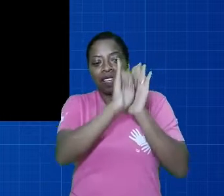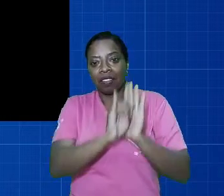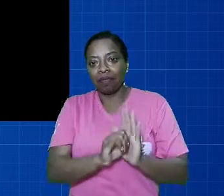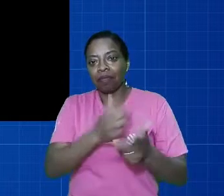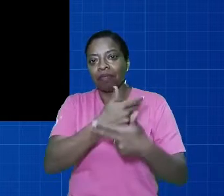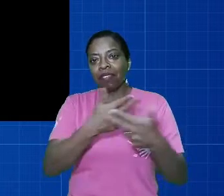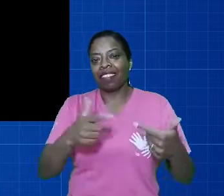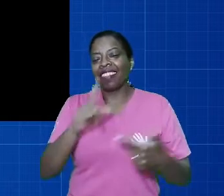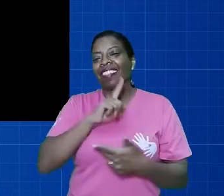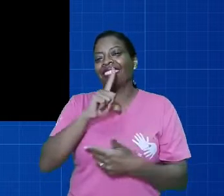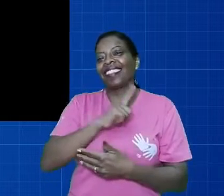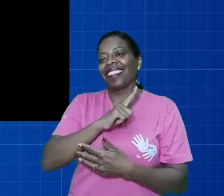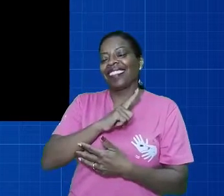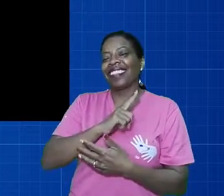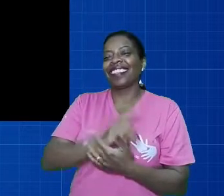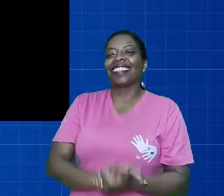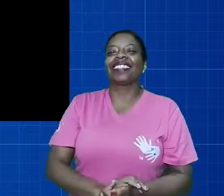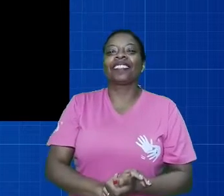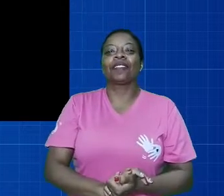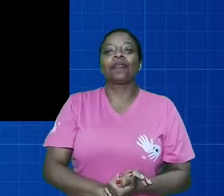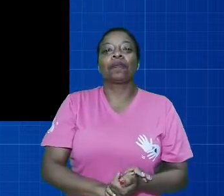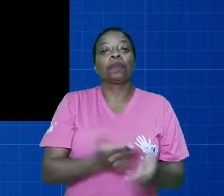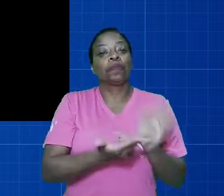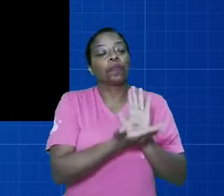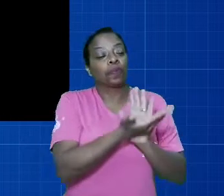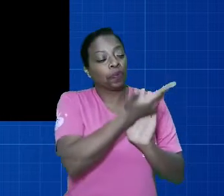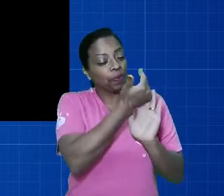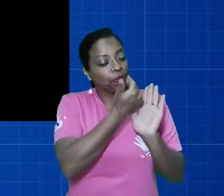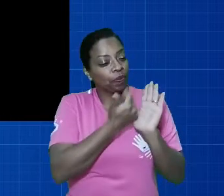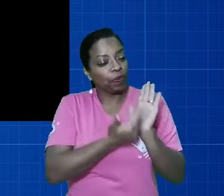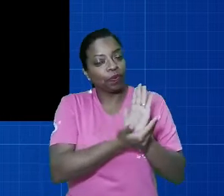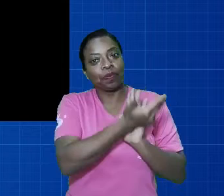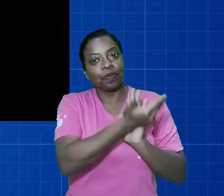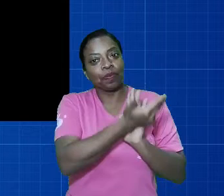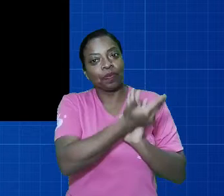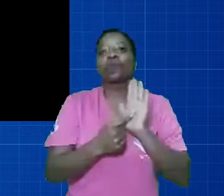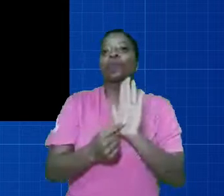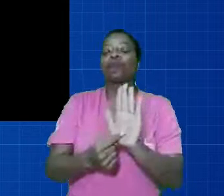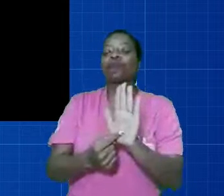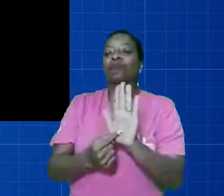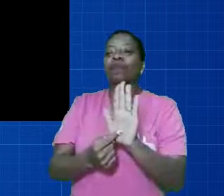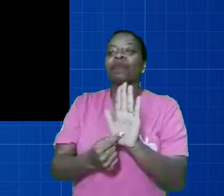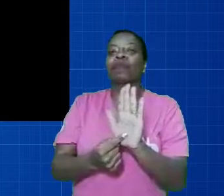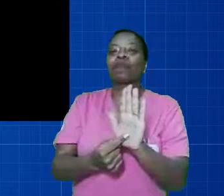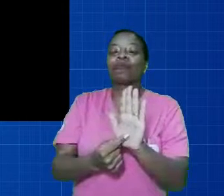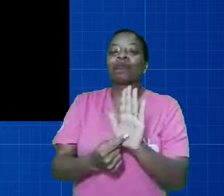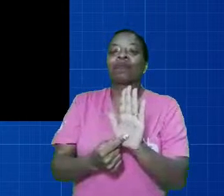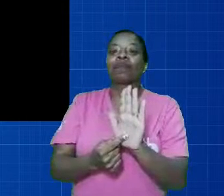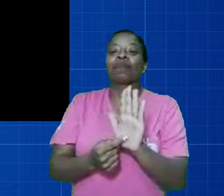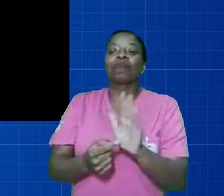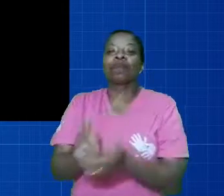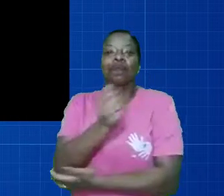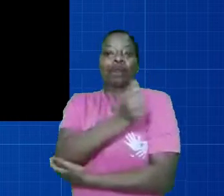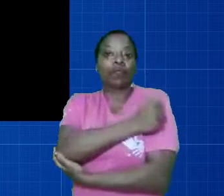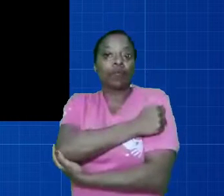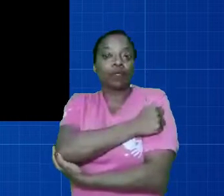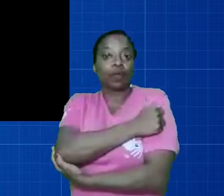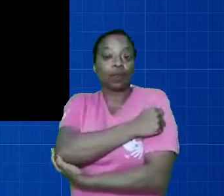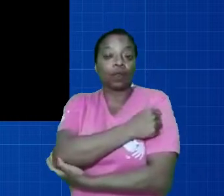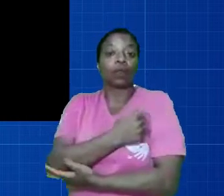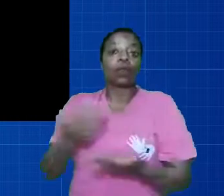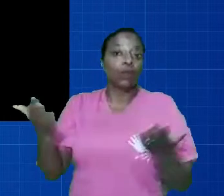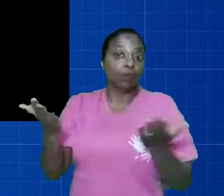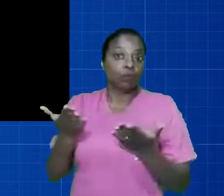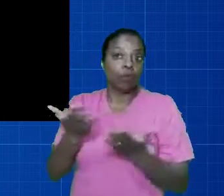elementos. Então, dentro desse desenho, a gente vai pensar assim, e aqui são alunos